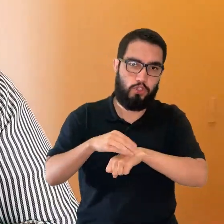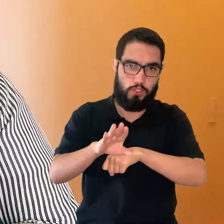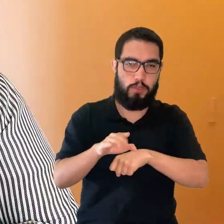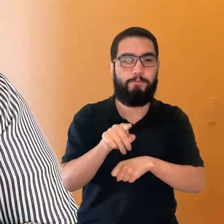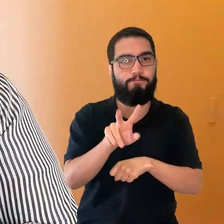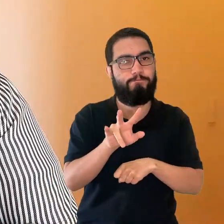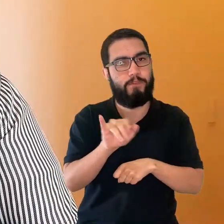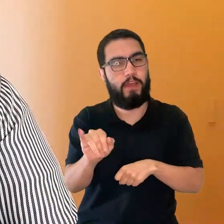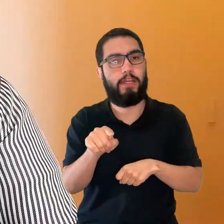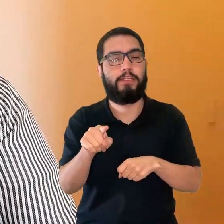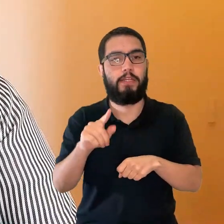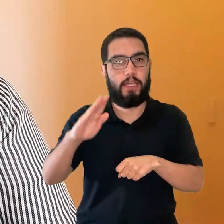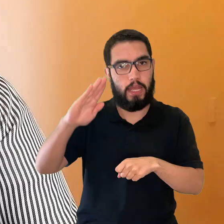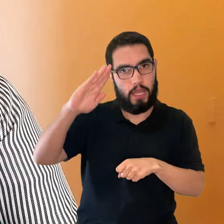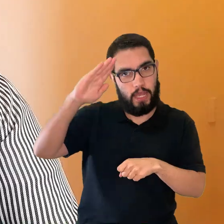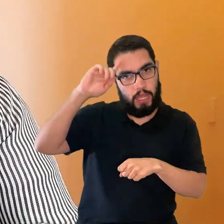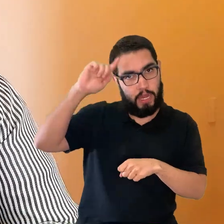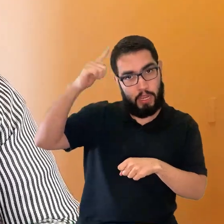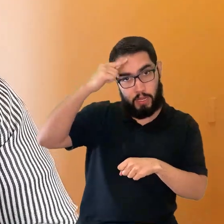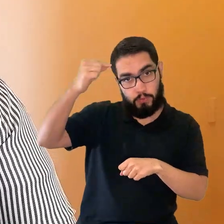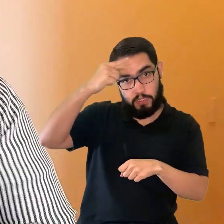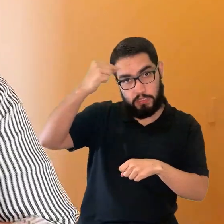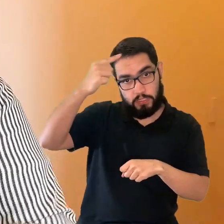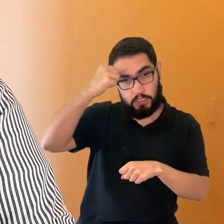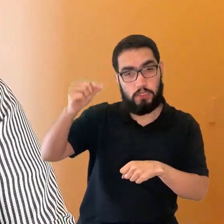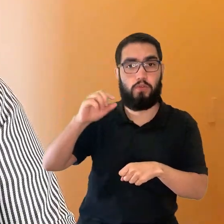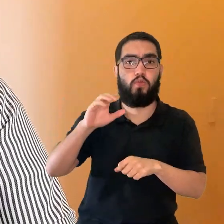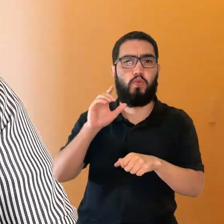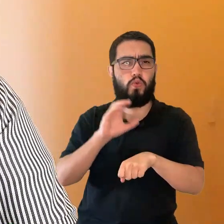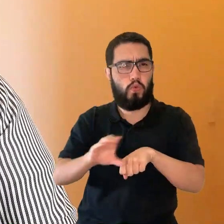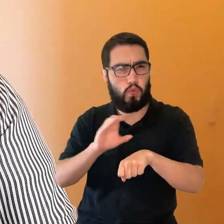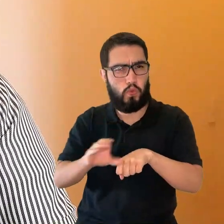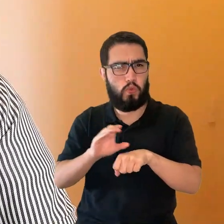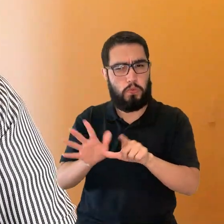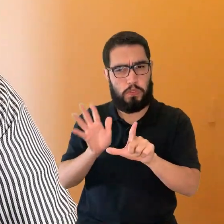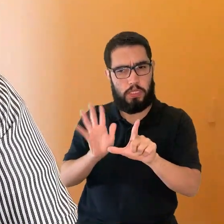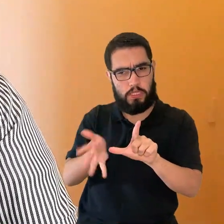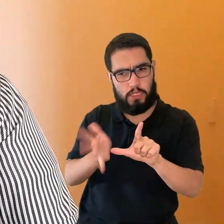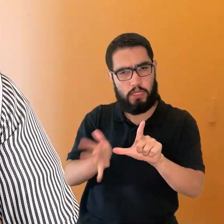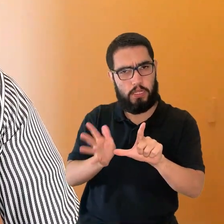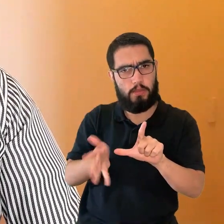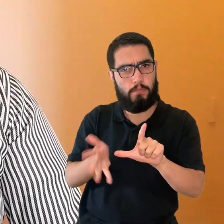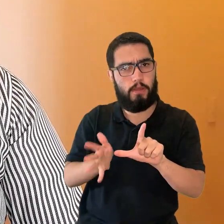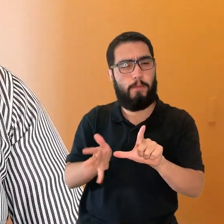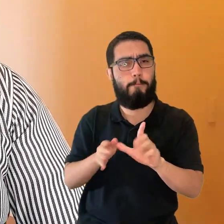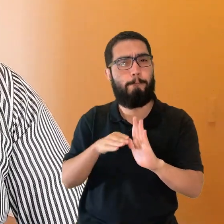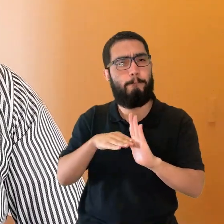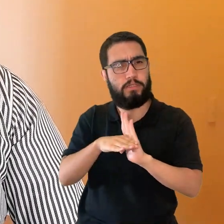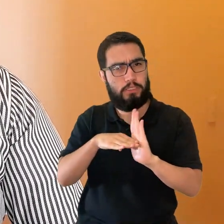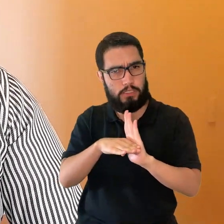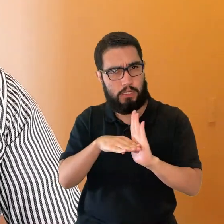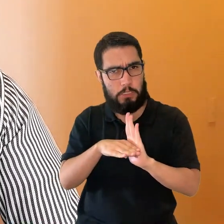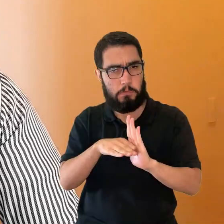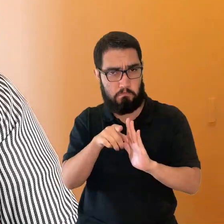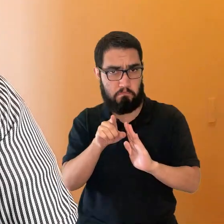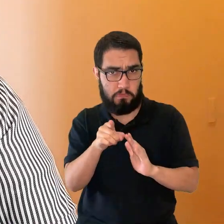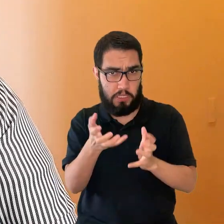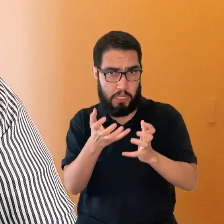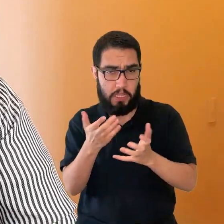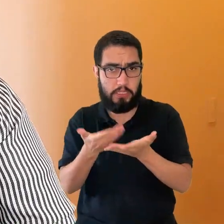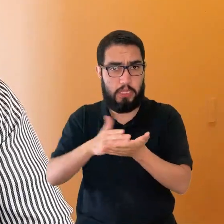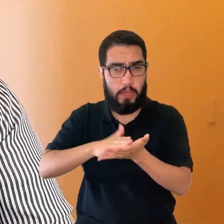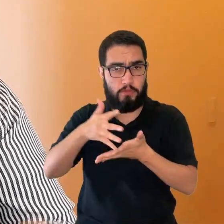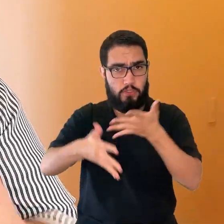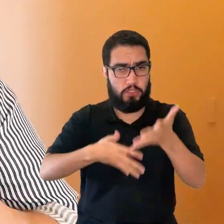dica, faça uma boa graduação, procure os cursos de letras Libras, bacharelado, caso você queira ser uma intérprete de